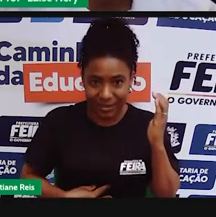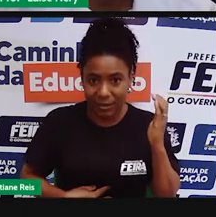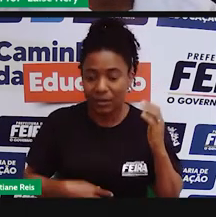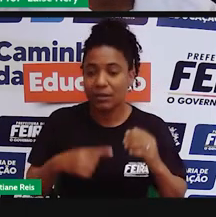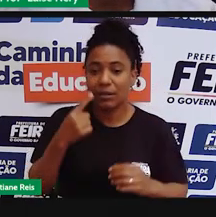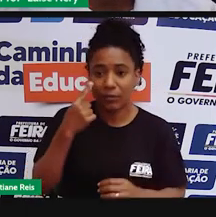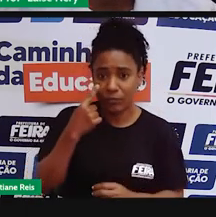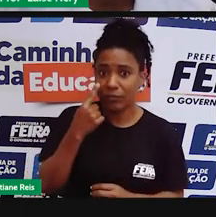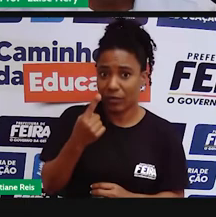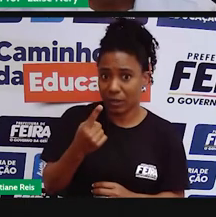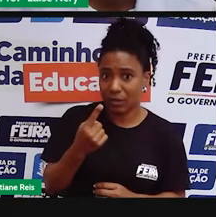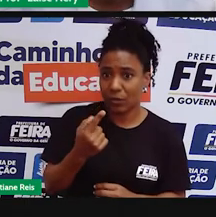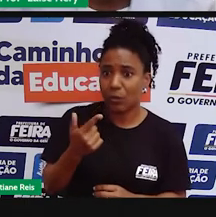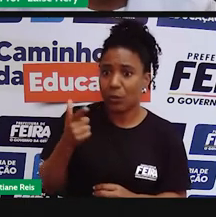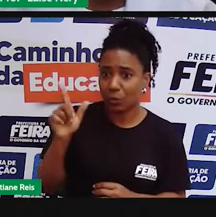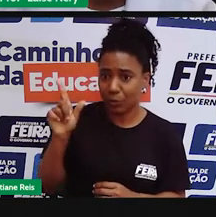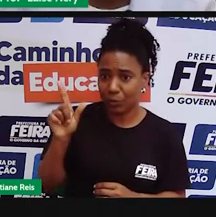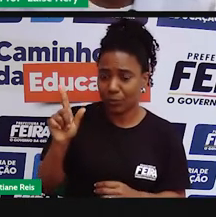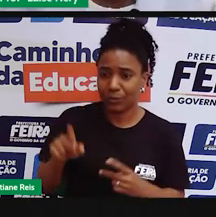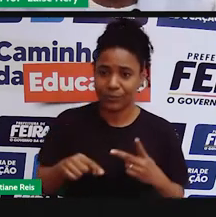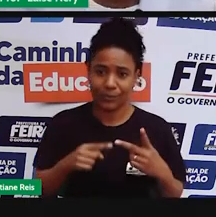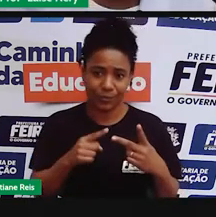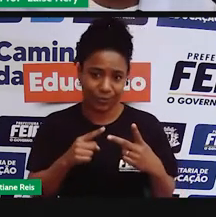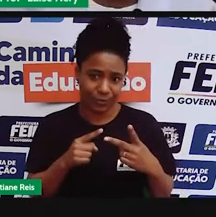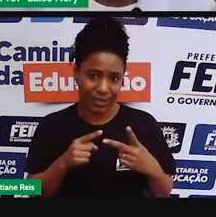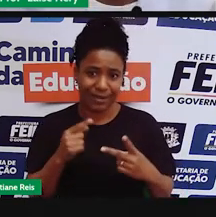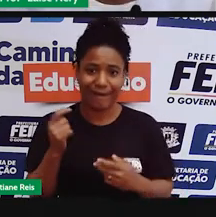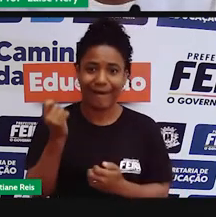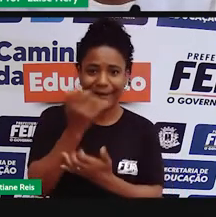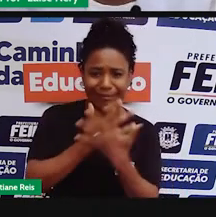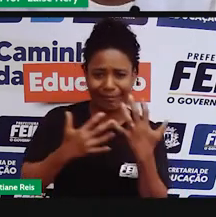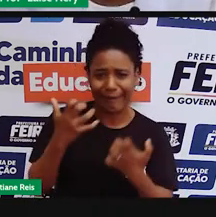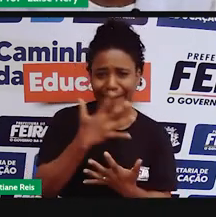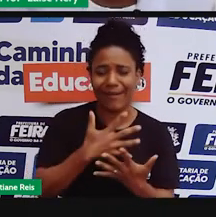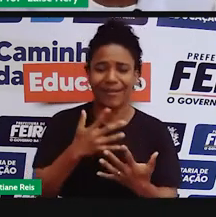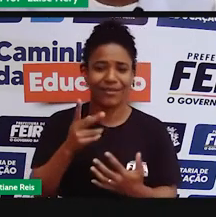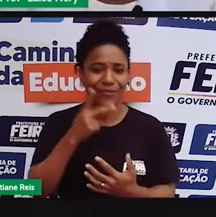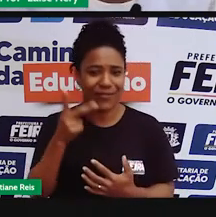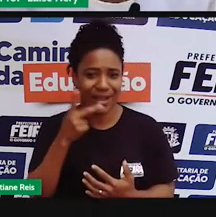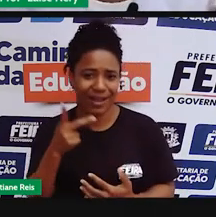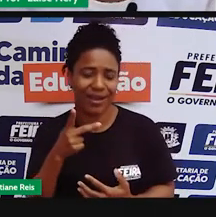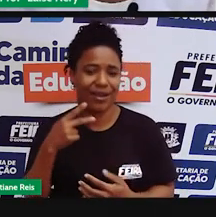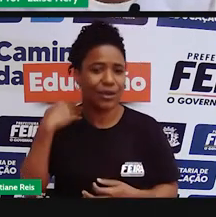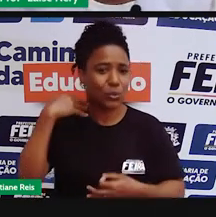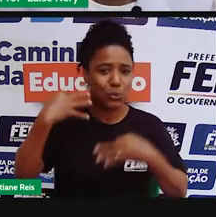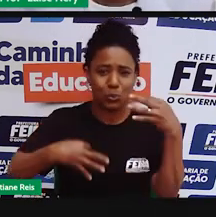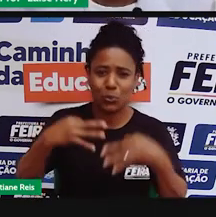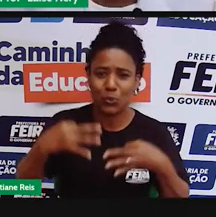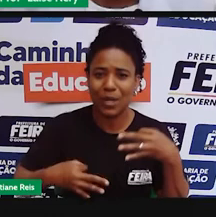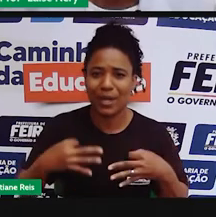muitos mais outros: cantar, falar, julgar,